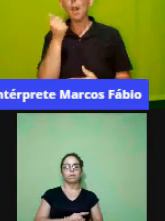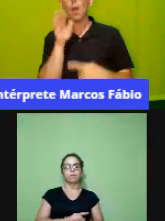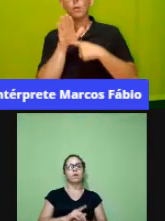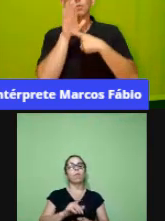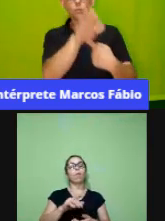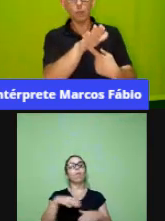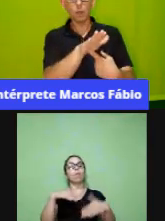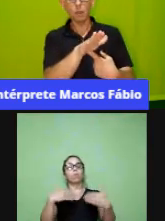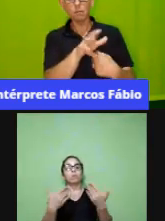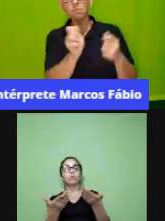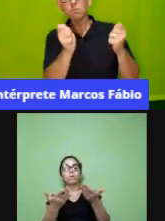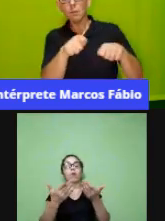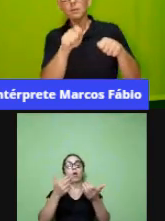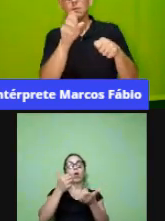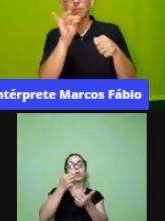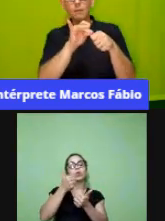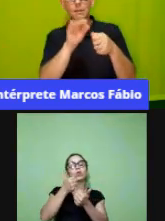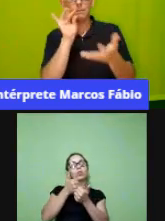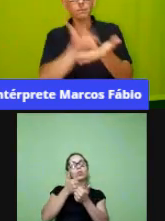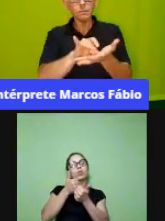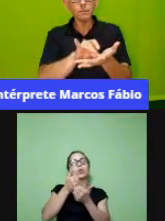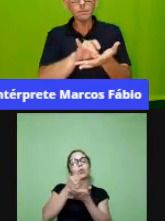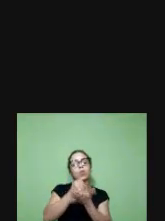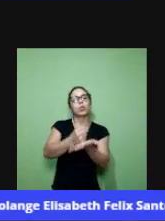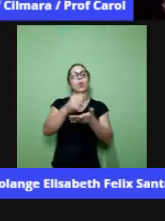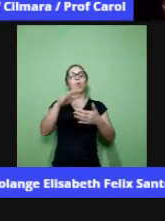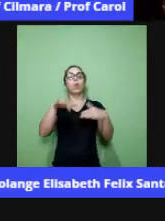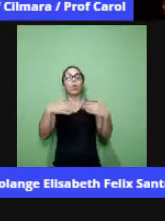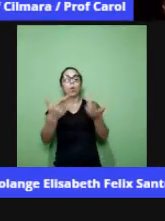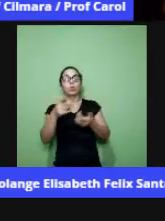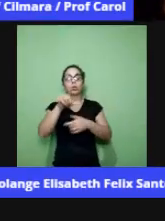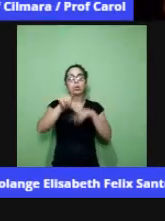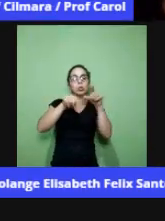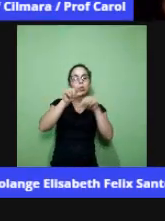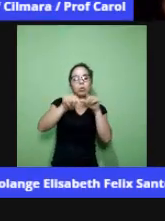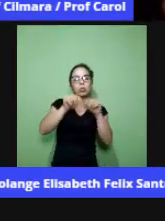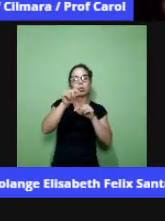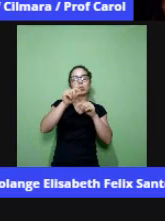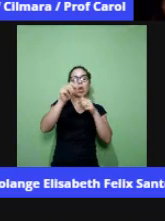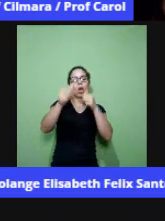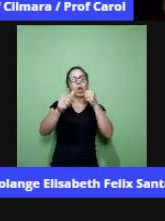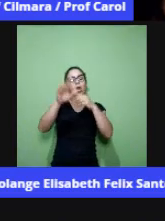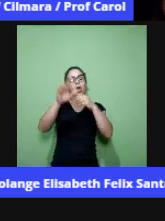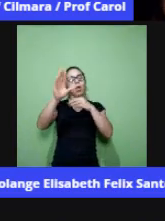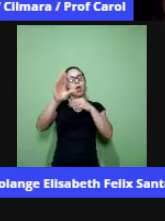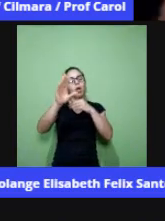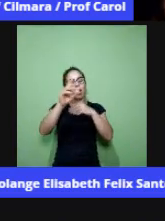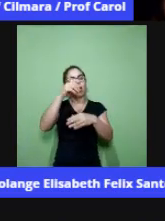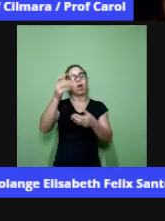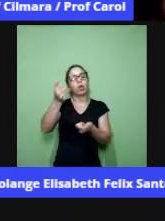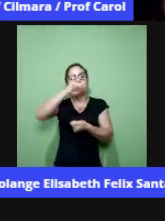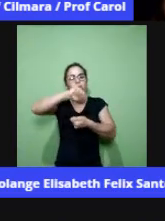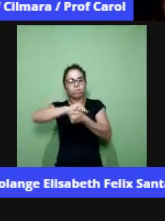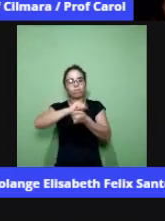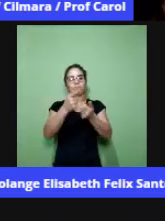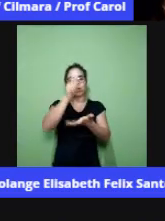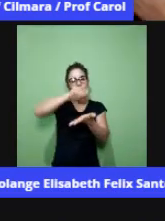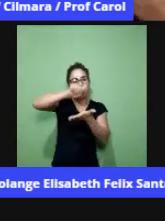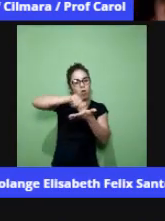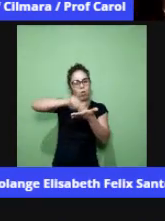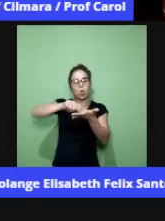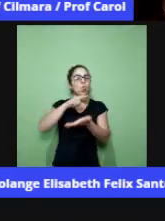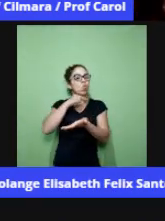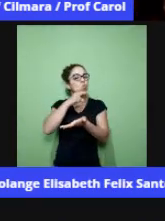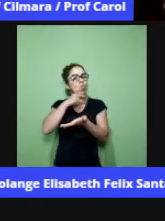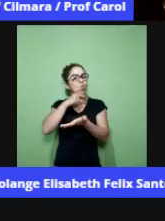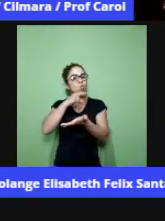ele realmente vai fazer esse registro. Se nenhum adaptador de escrita conseguiu adequar e auxiliar esse aluno, a gente parte